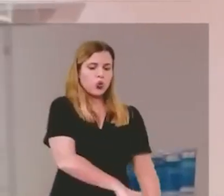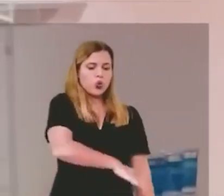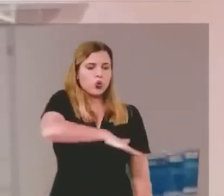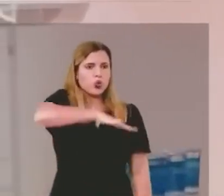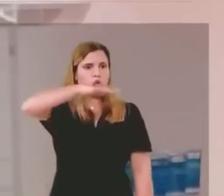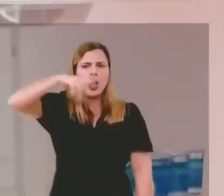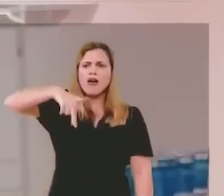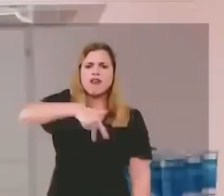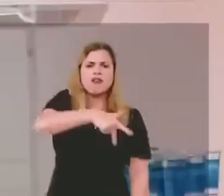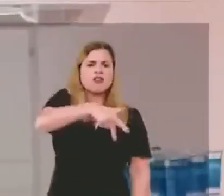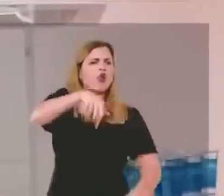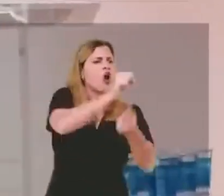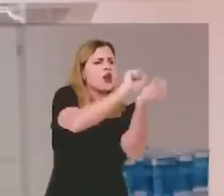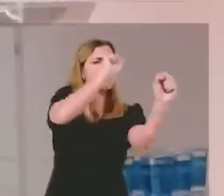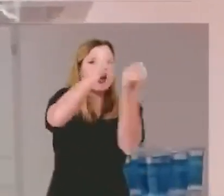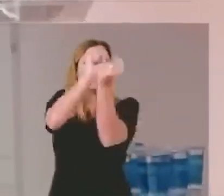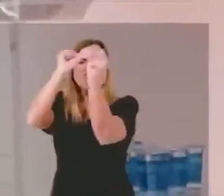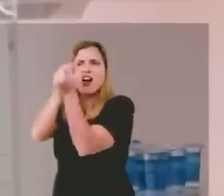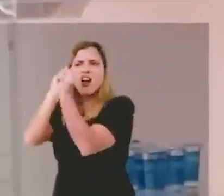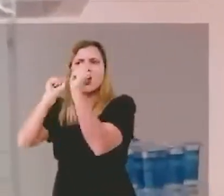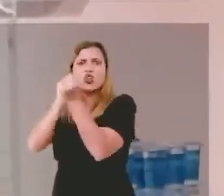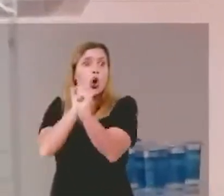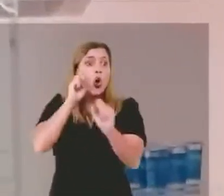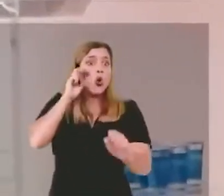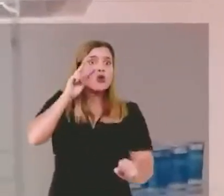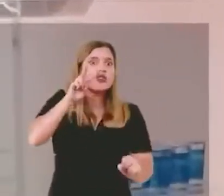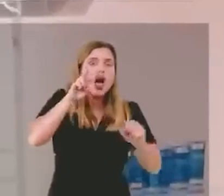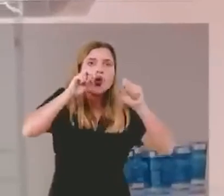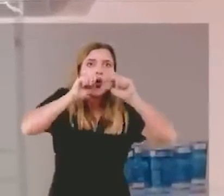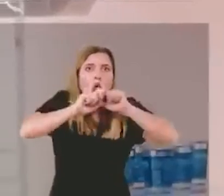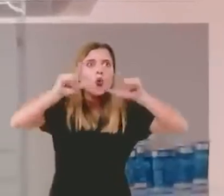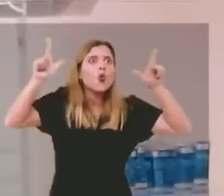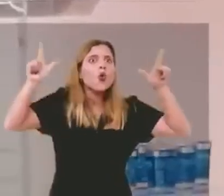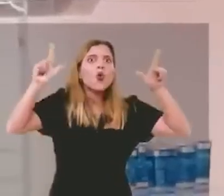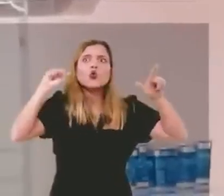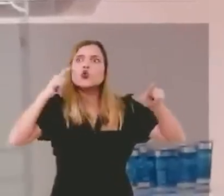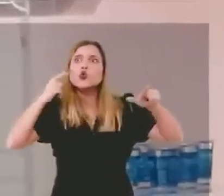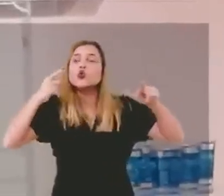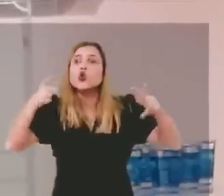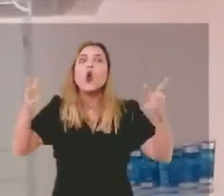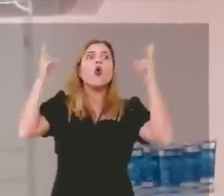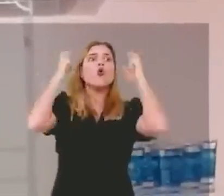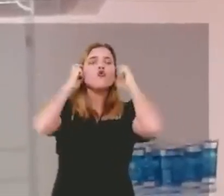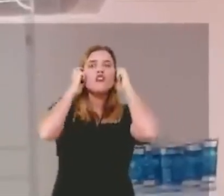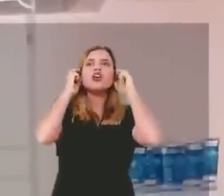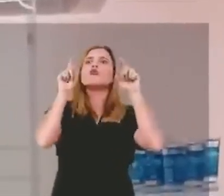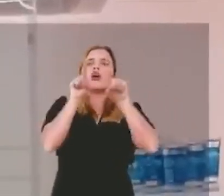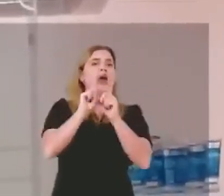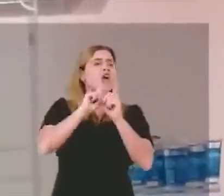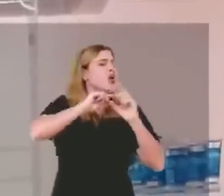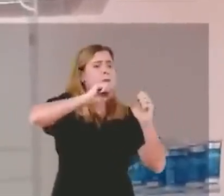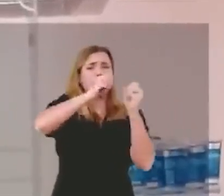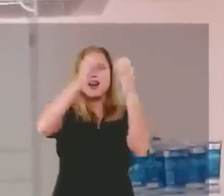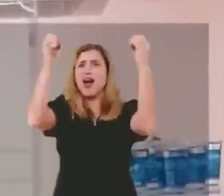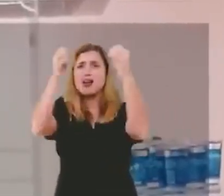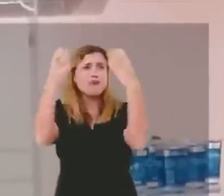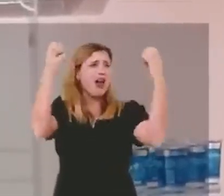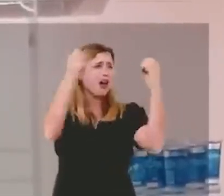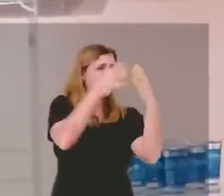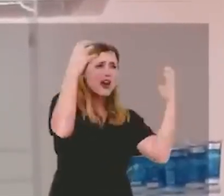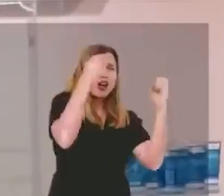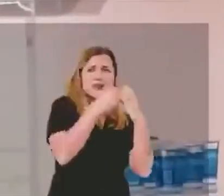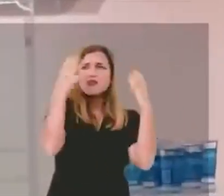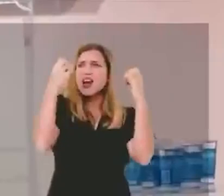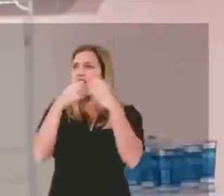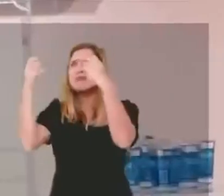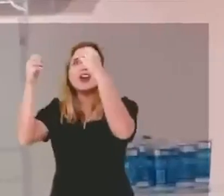libertando os oprimidos do diabo. Os cegos viram, os surdos ouviram, os mudos falaram, os coxos andaram, os mortos ressuscitaram,